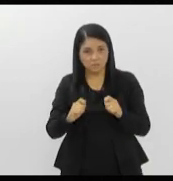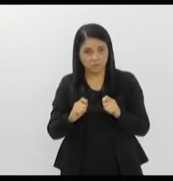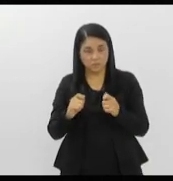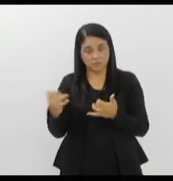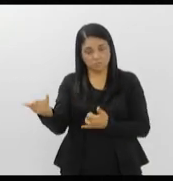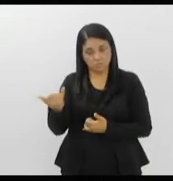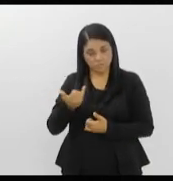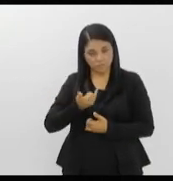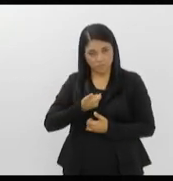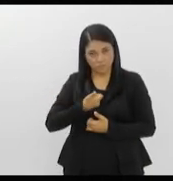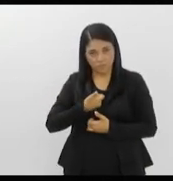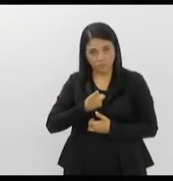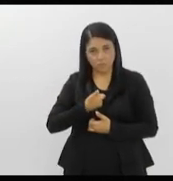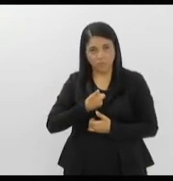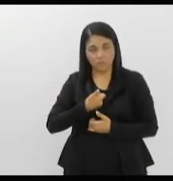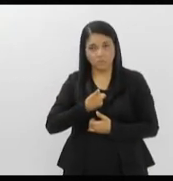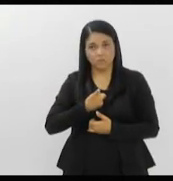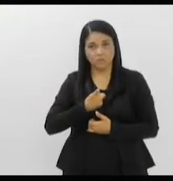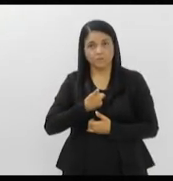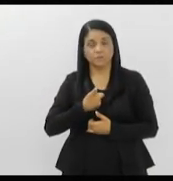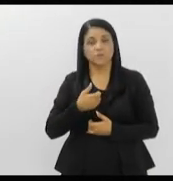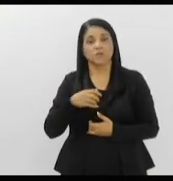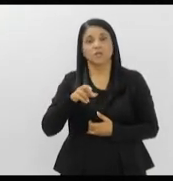revelou que